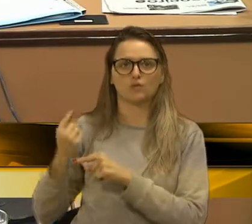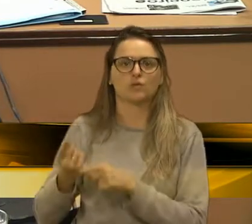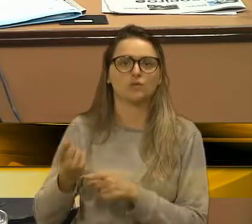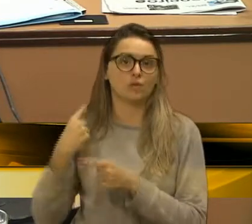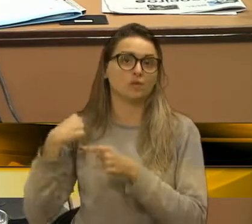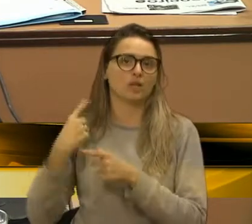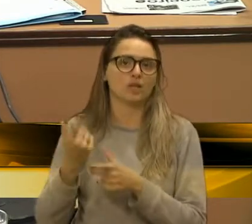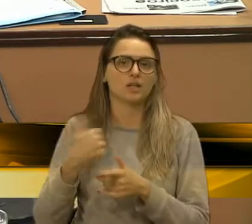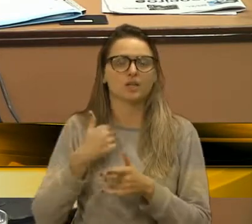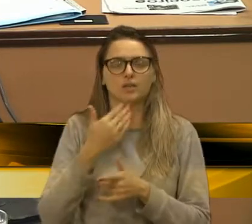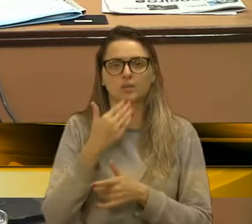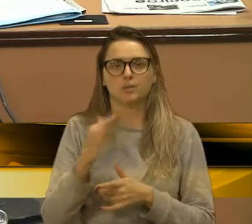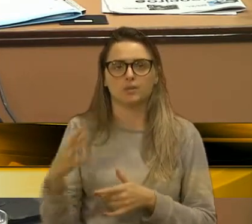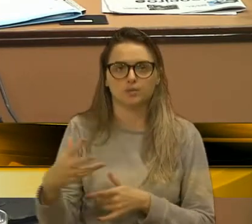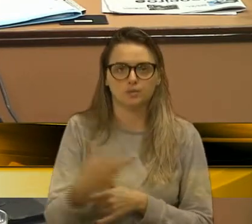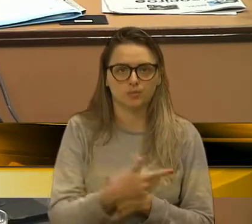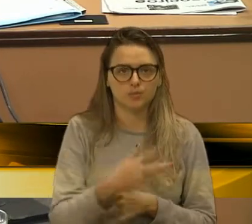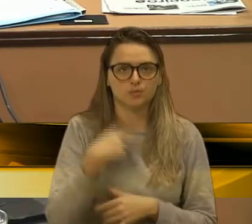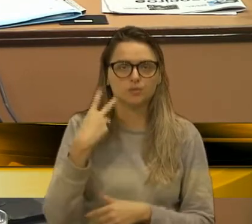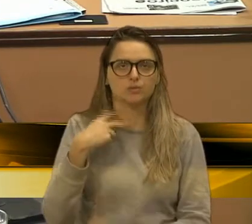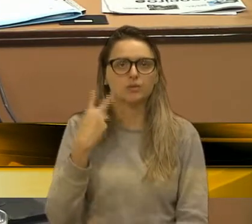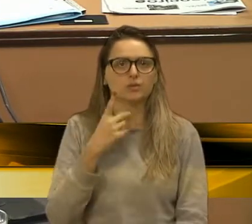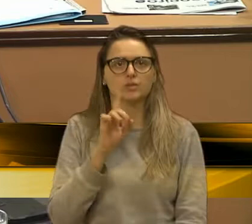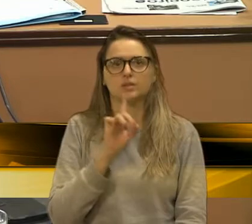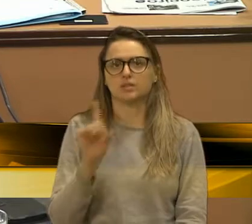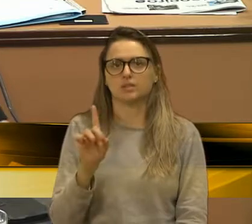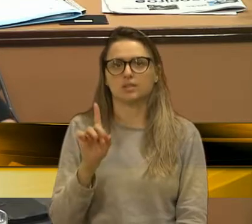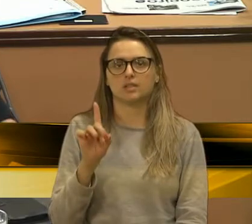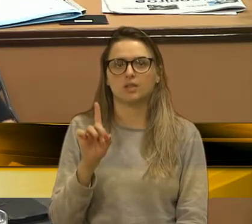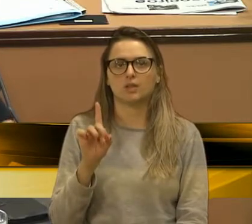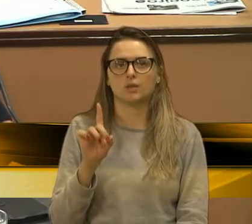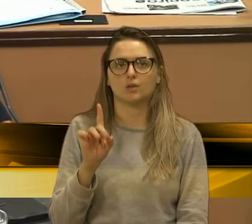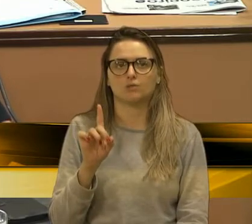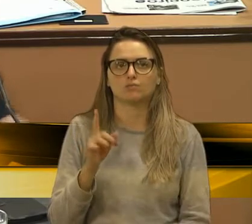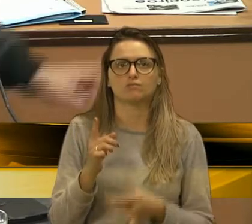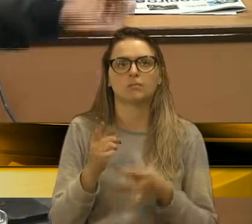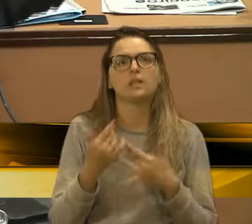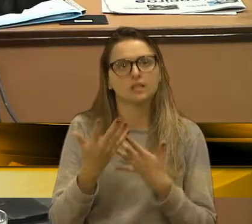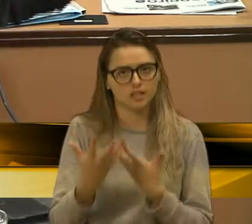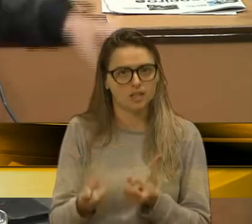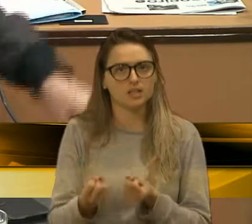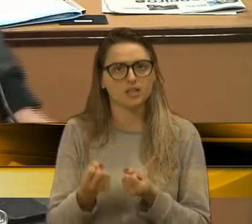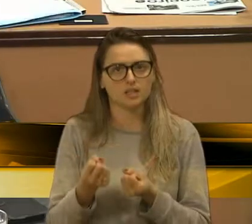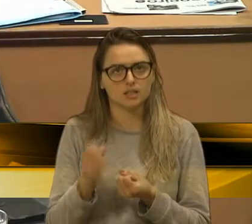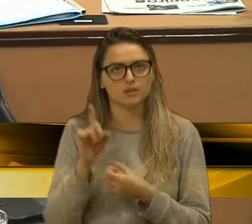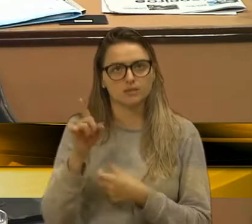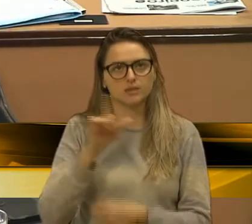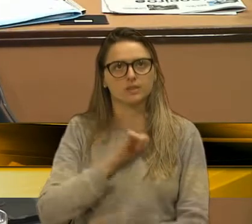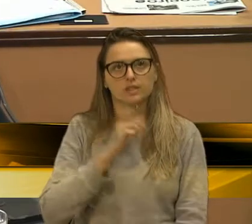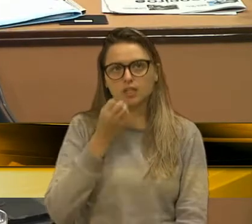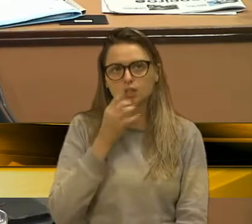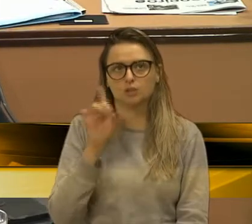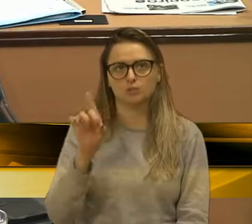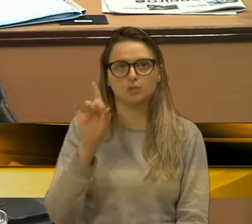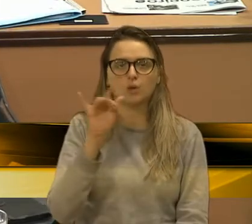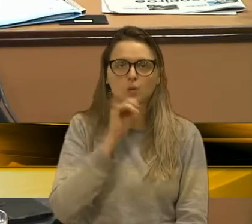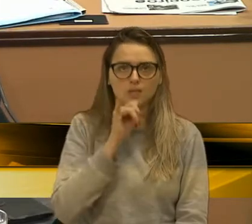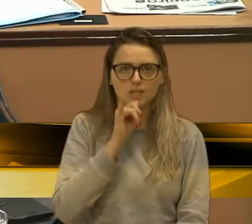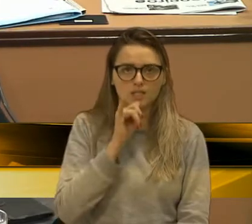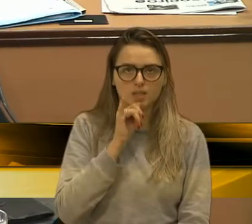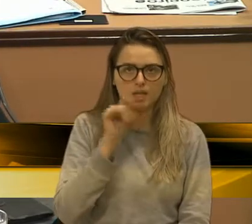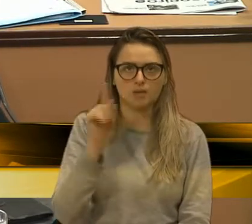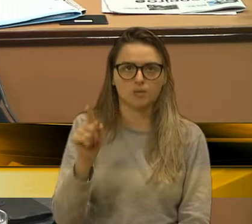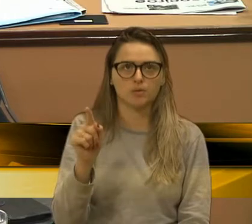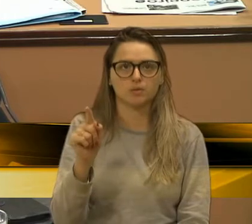conclamo a todos os vereadores que não se volte atrás e que se estimule. Você tem um bom exemplo lá na